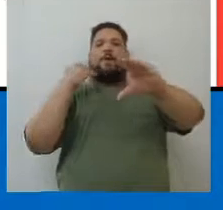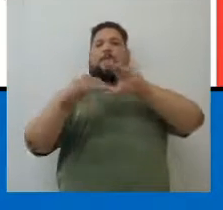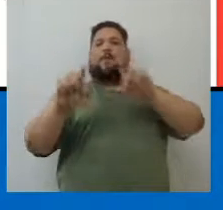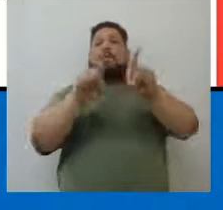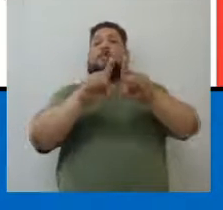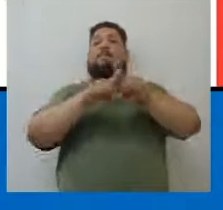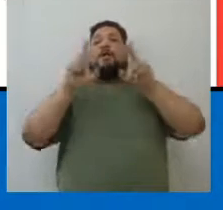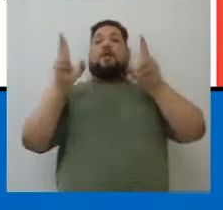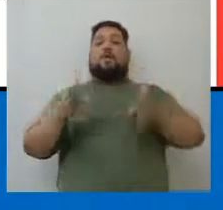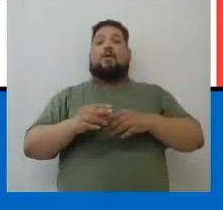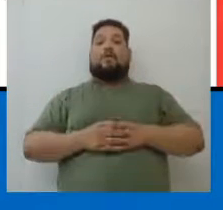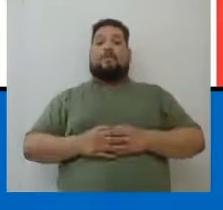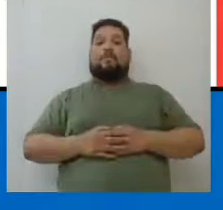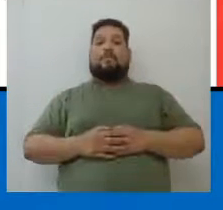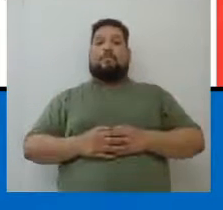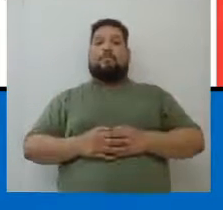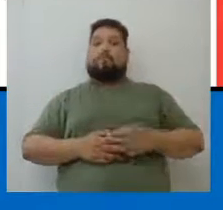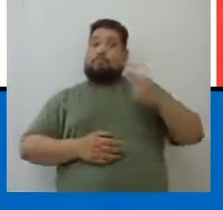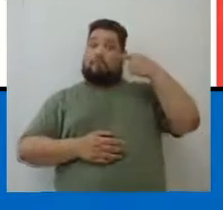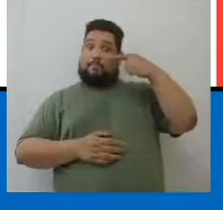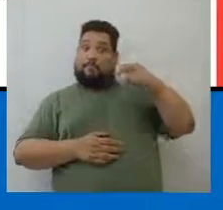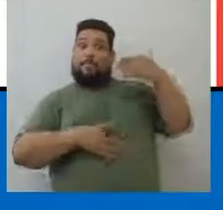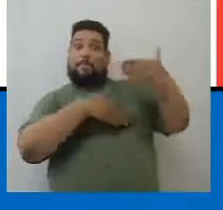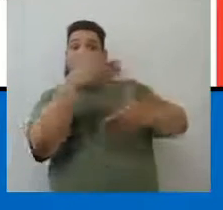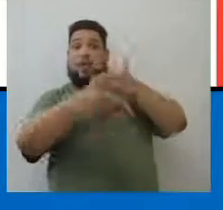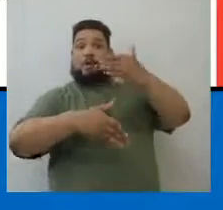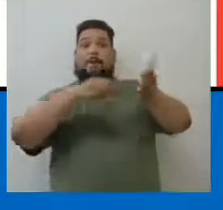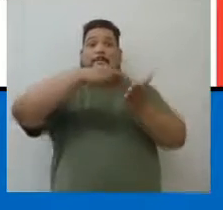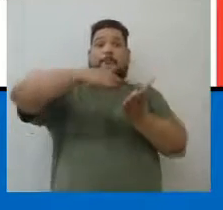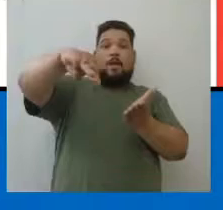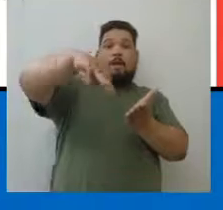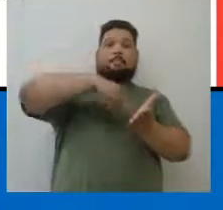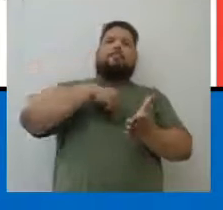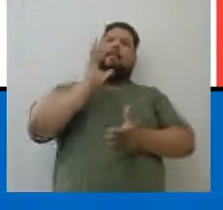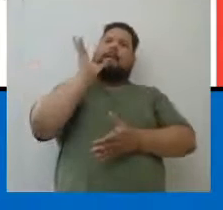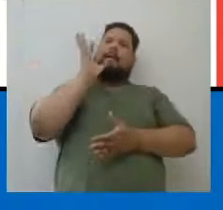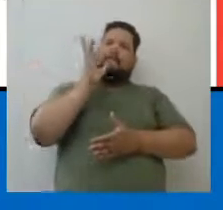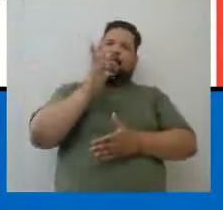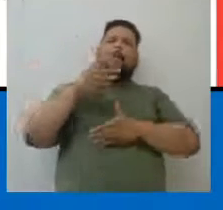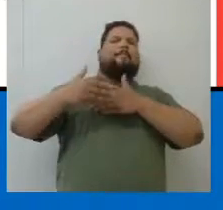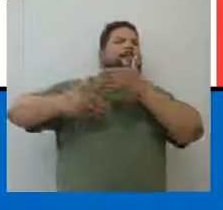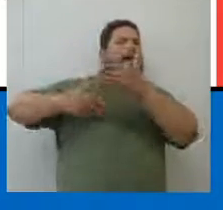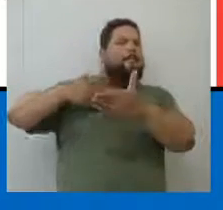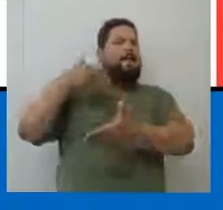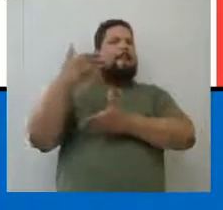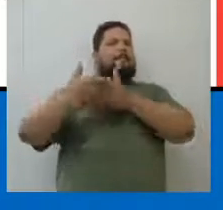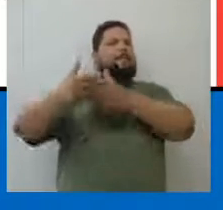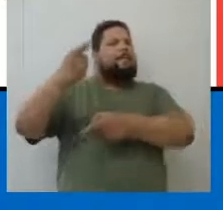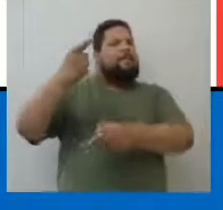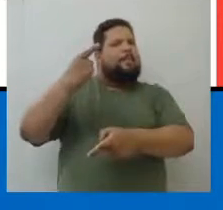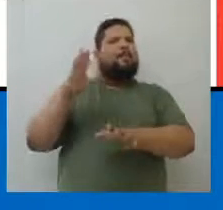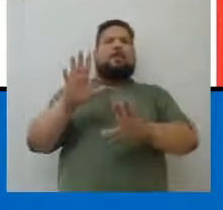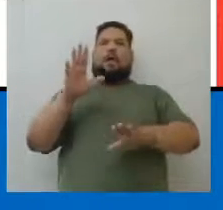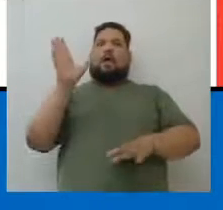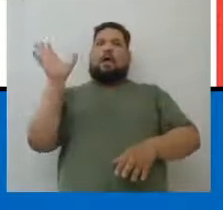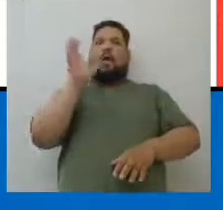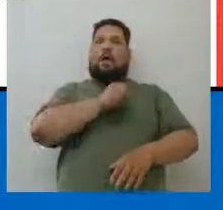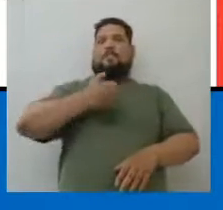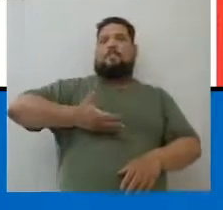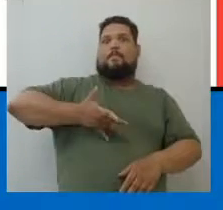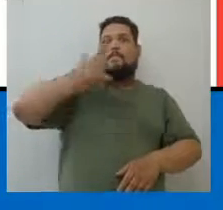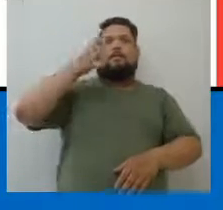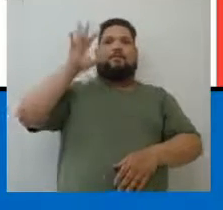também. Então, vocês estão vendo que o processo de troca de mensagem foi uma coisa gradativa, teve uma evolução. Não foi simplesmente